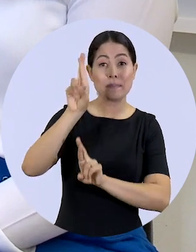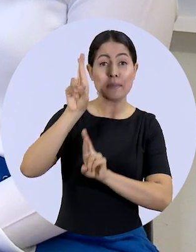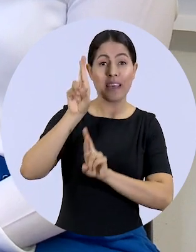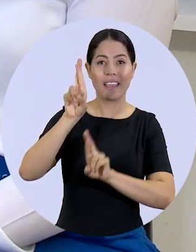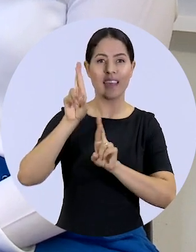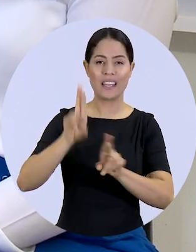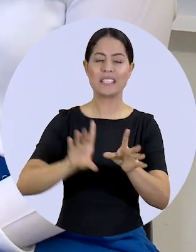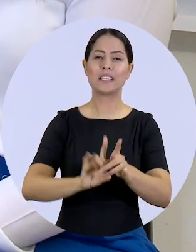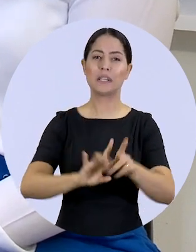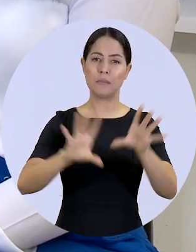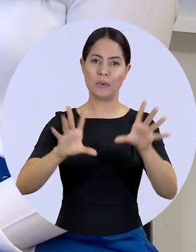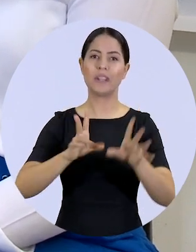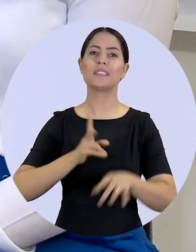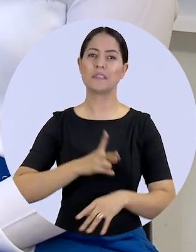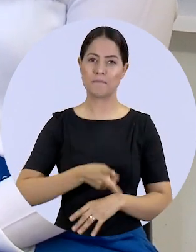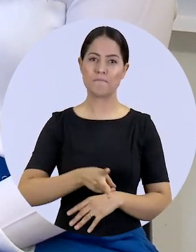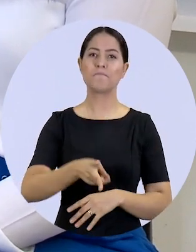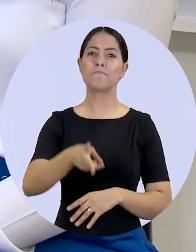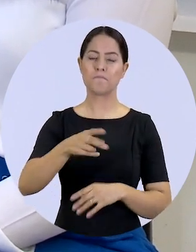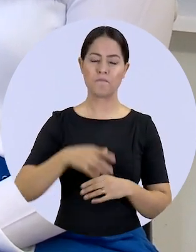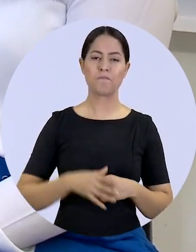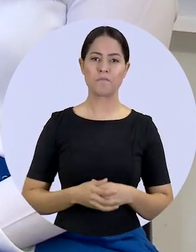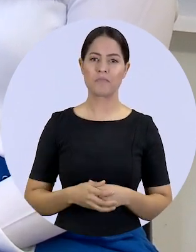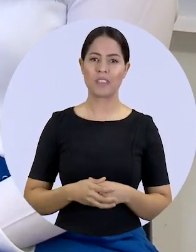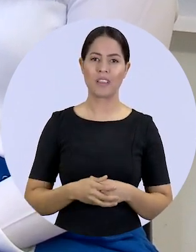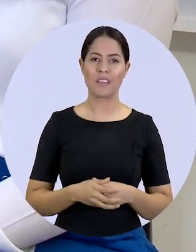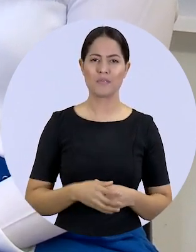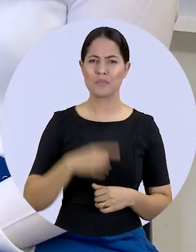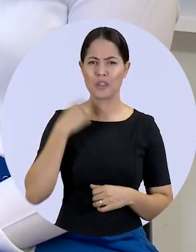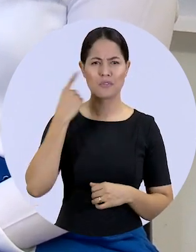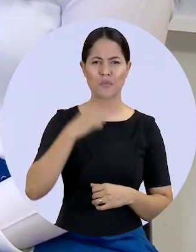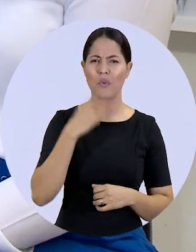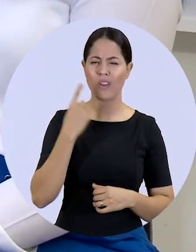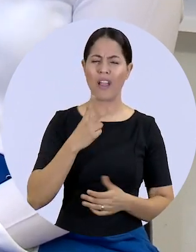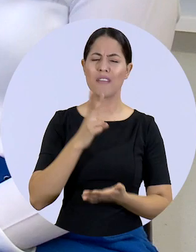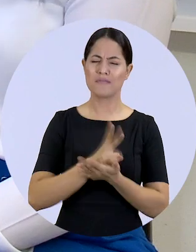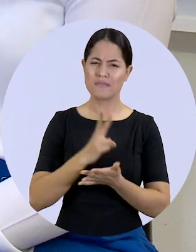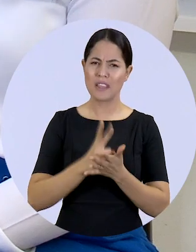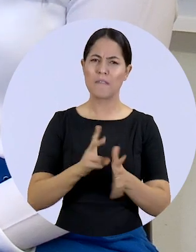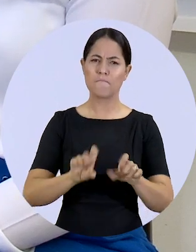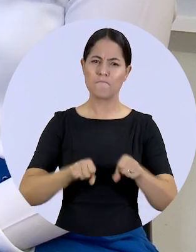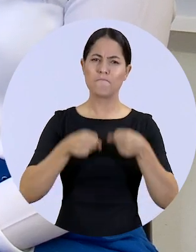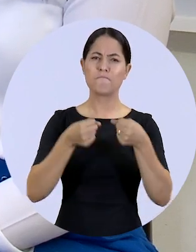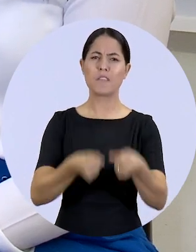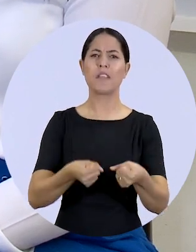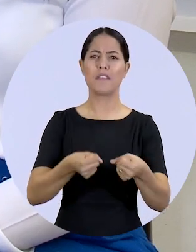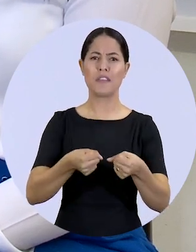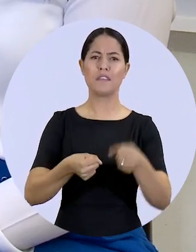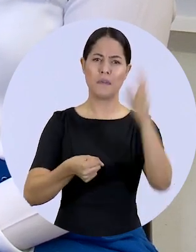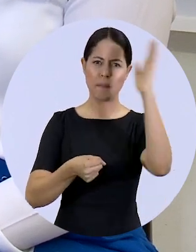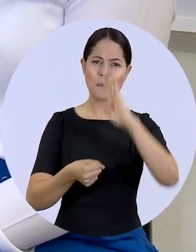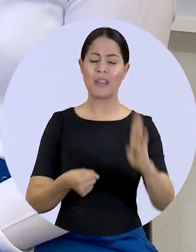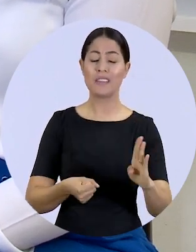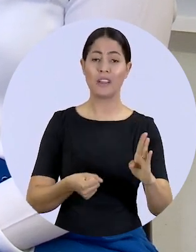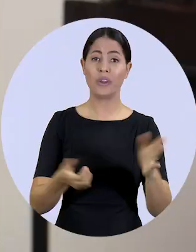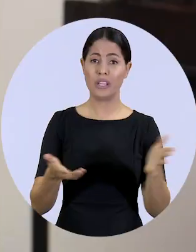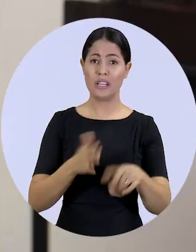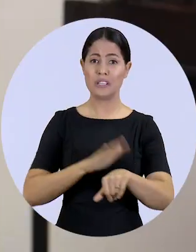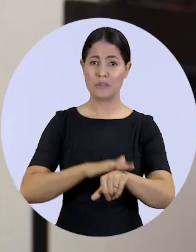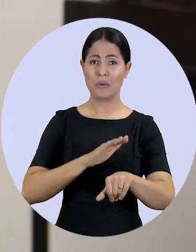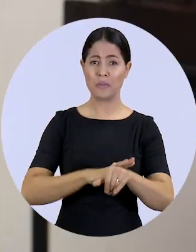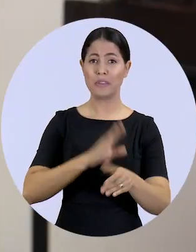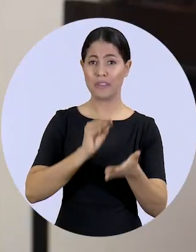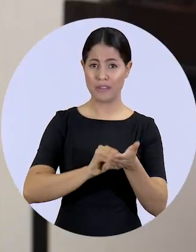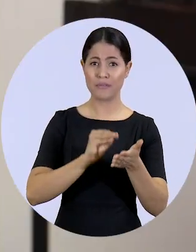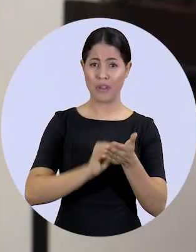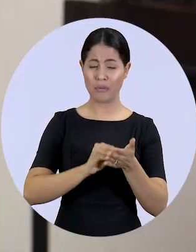uma estabilidade democrática. Eu acho que os advogados nunca faltaram ao país. E nesses momentos de crise, nesse momento de punitivismo,